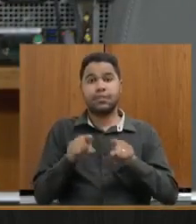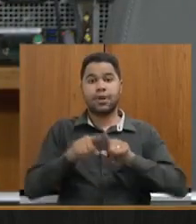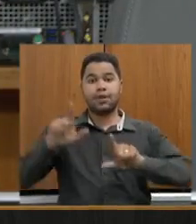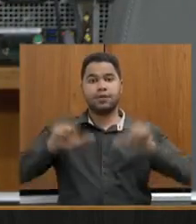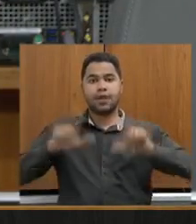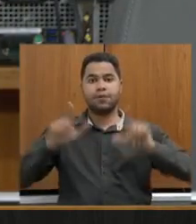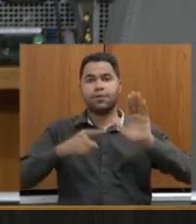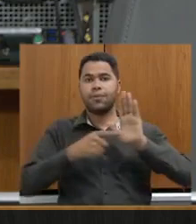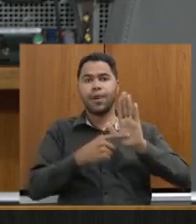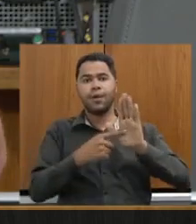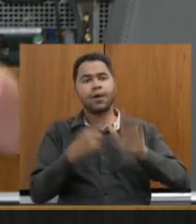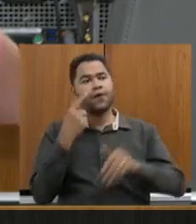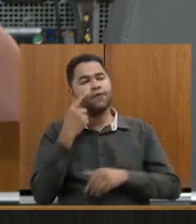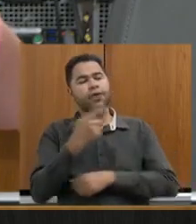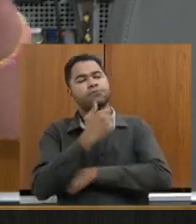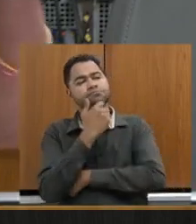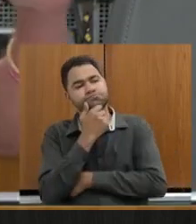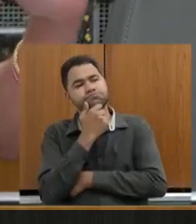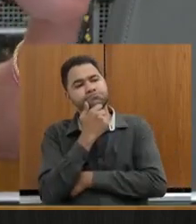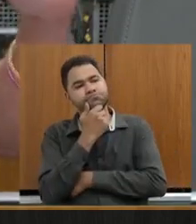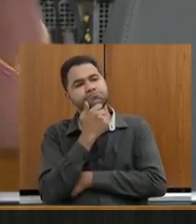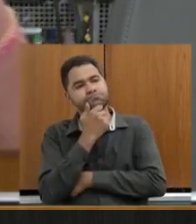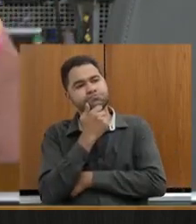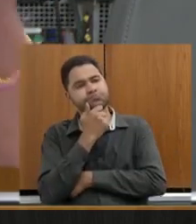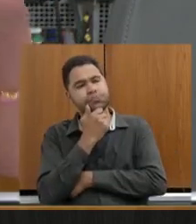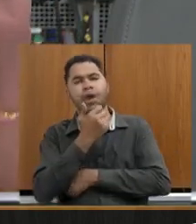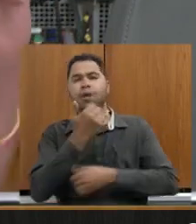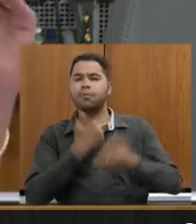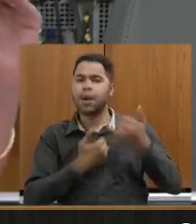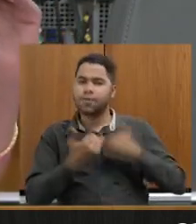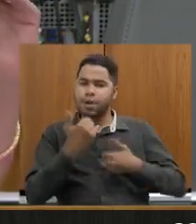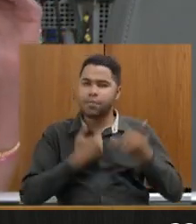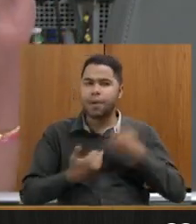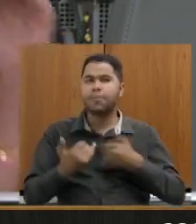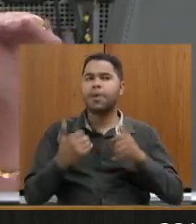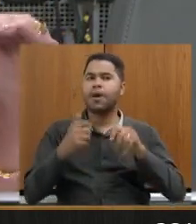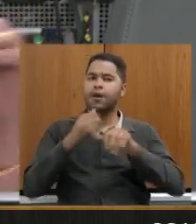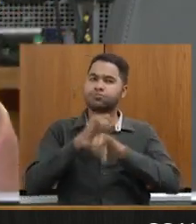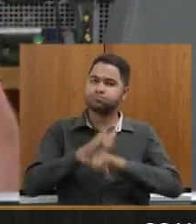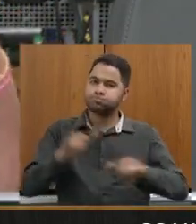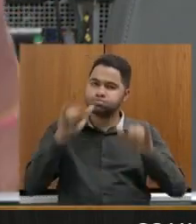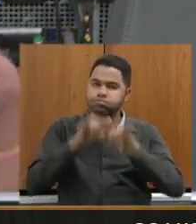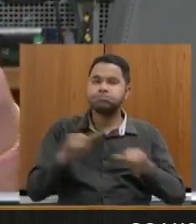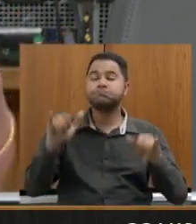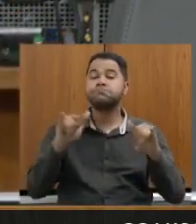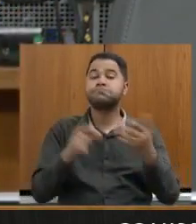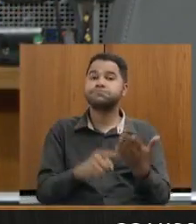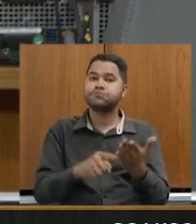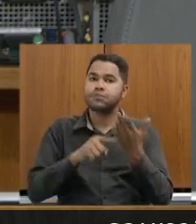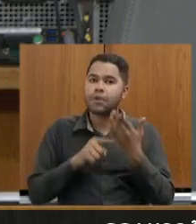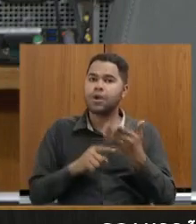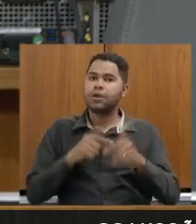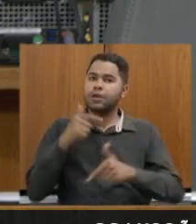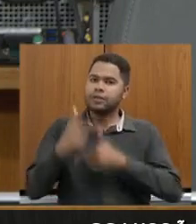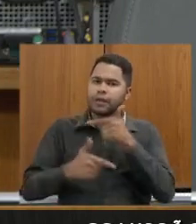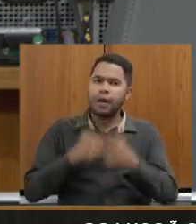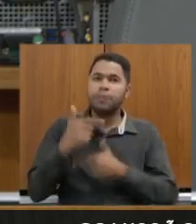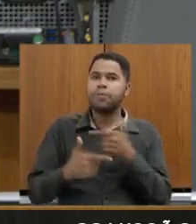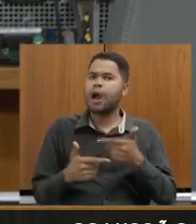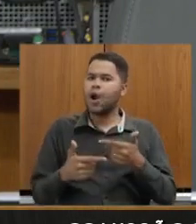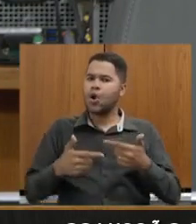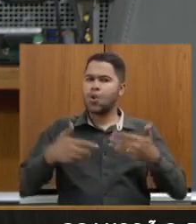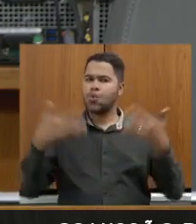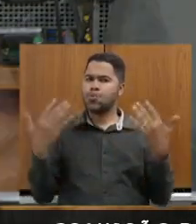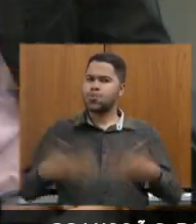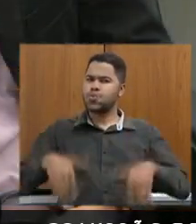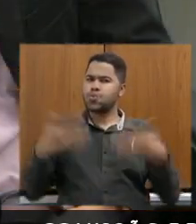quando a gente liga a televisão ali muitas reportagens muitas matérias né que trazem ali trabalhos e trabalhos